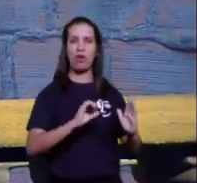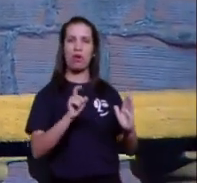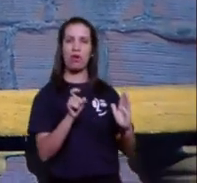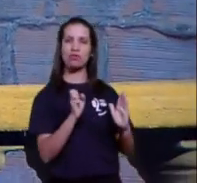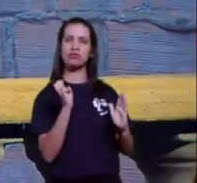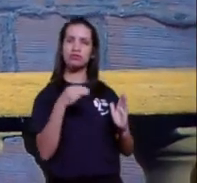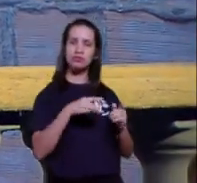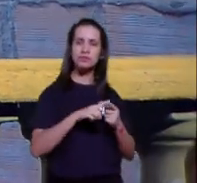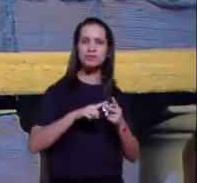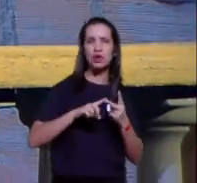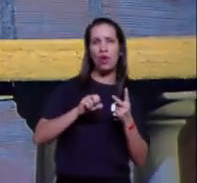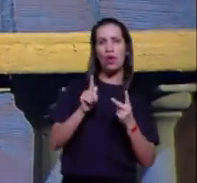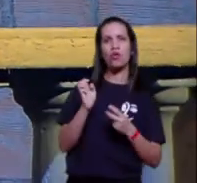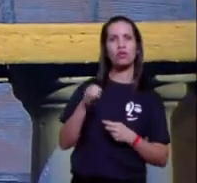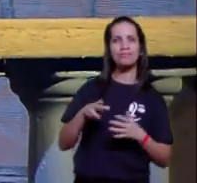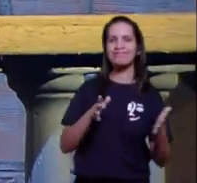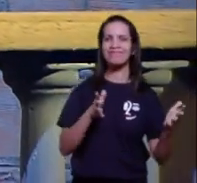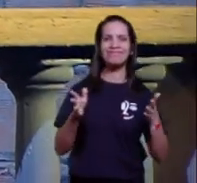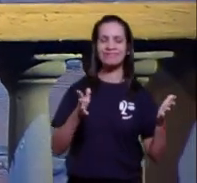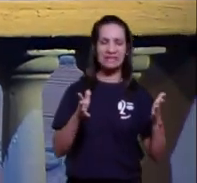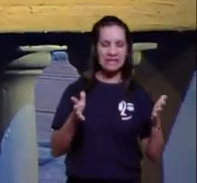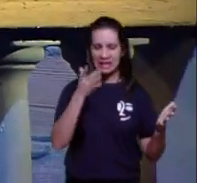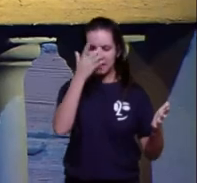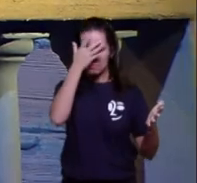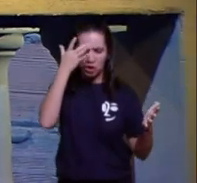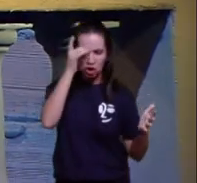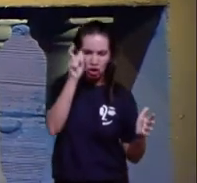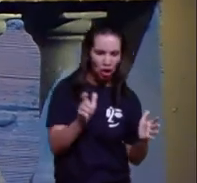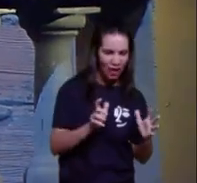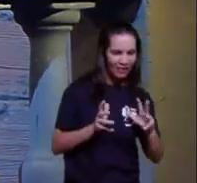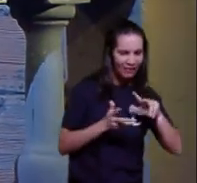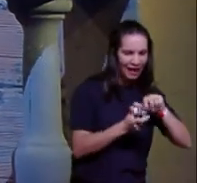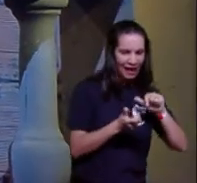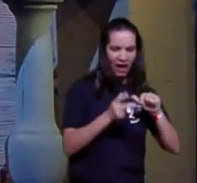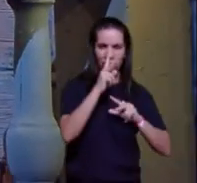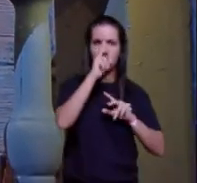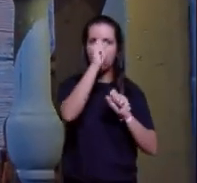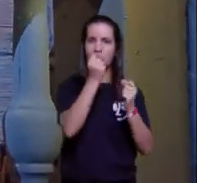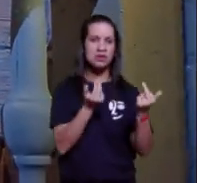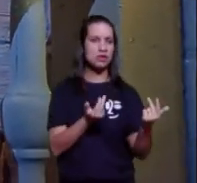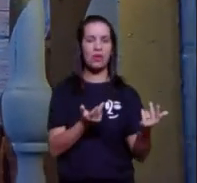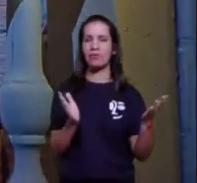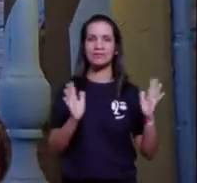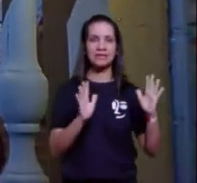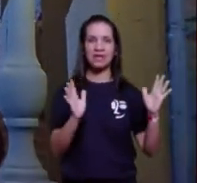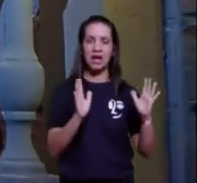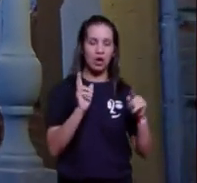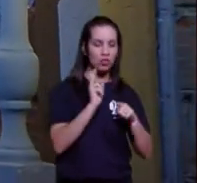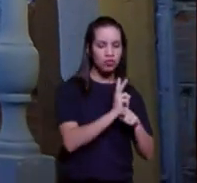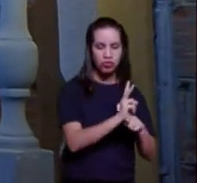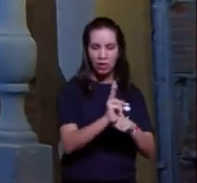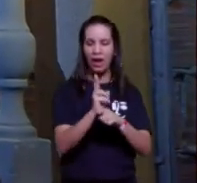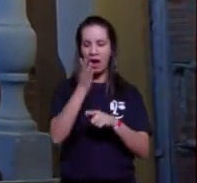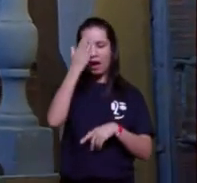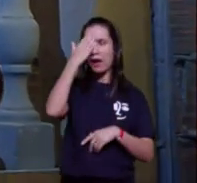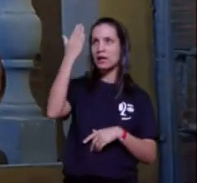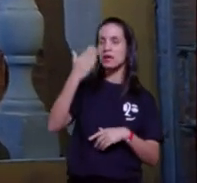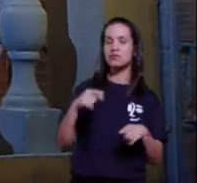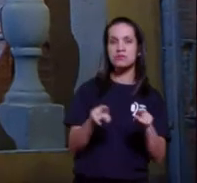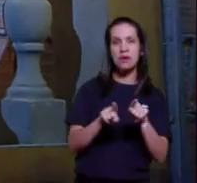de Ogum, e não tem nenhum homem na terra com a força igual você. Pelos cuidados me ofertados, eu te agradeço,